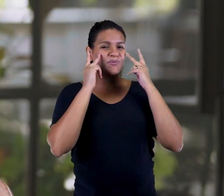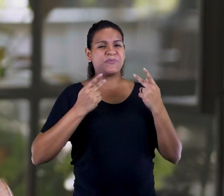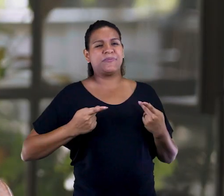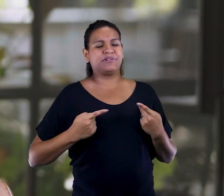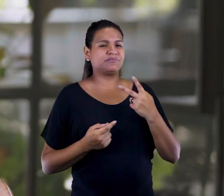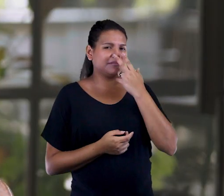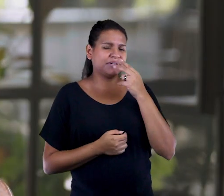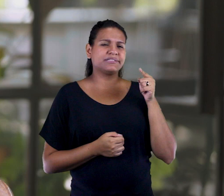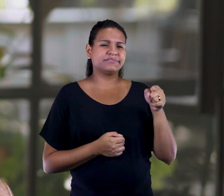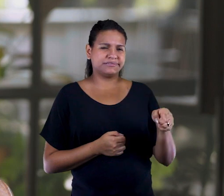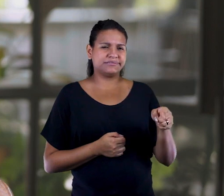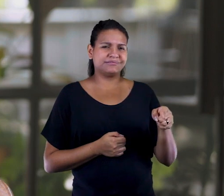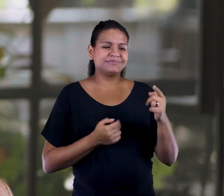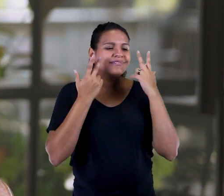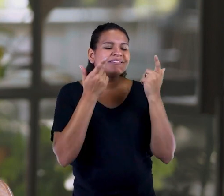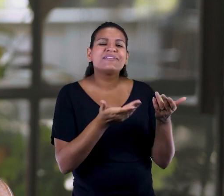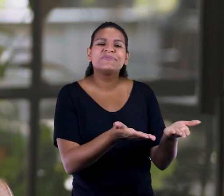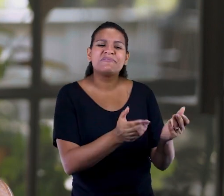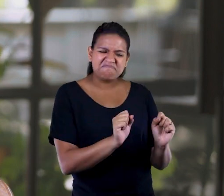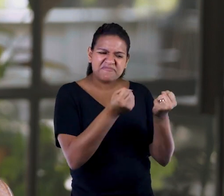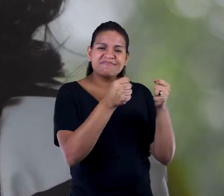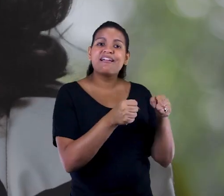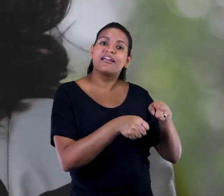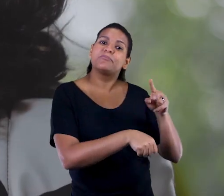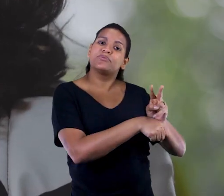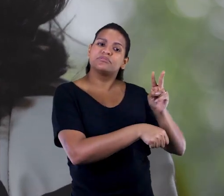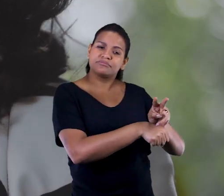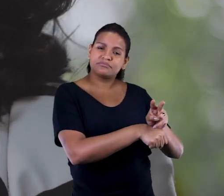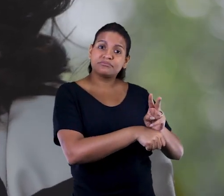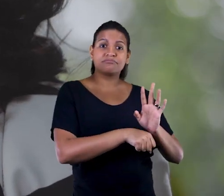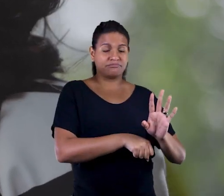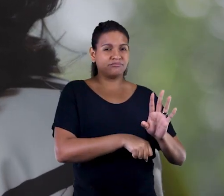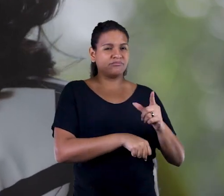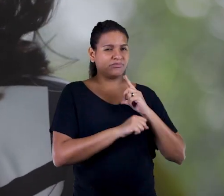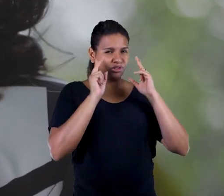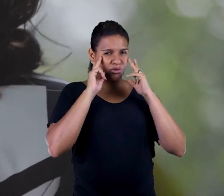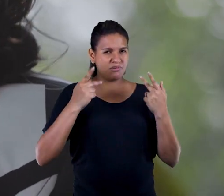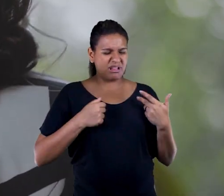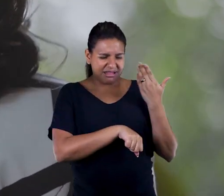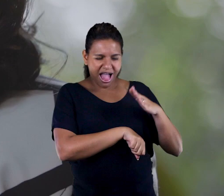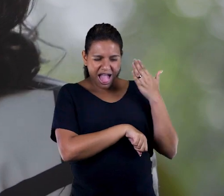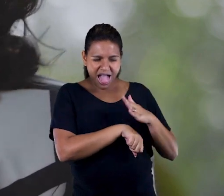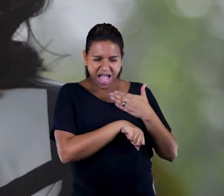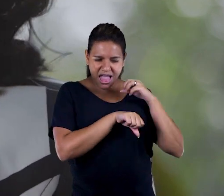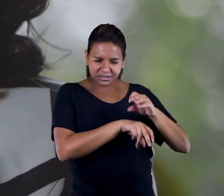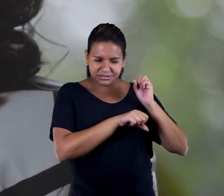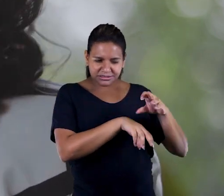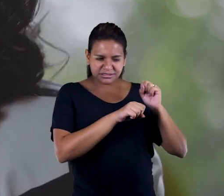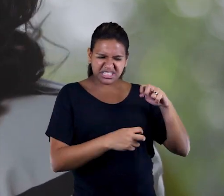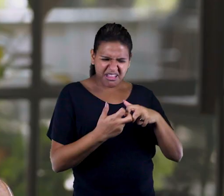que a natureza deu de proteção para esses animais. Esses animais são treinados e eles se atracam e